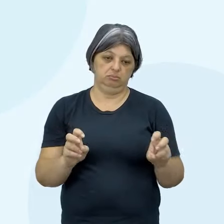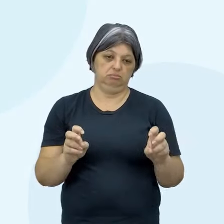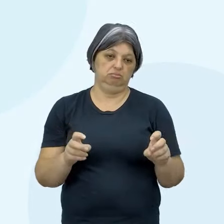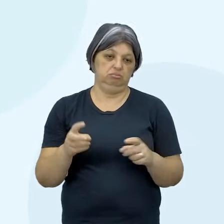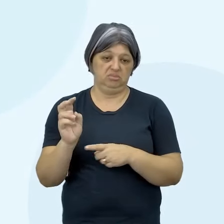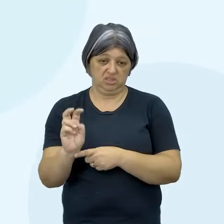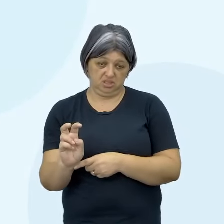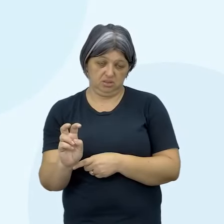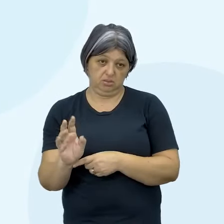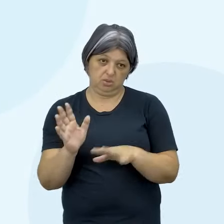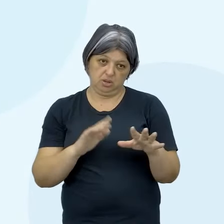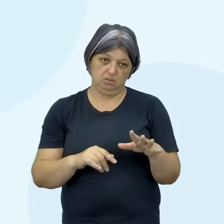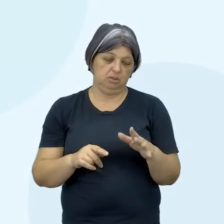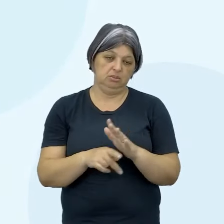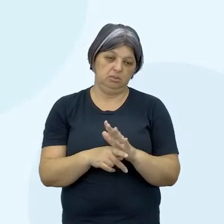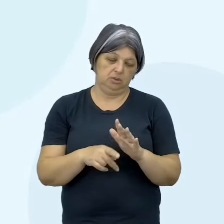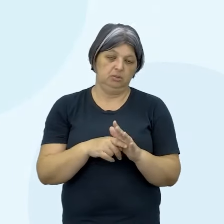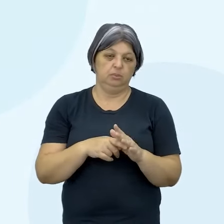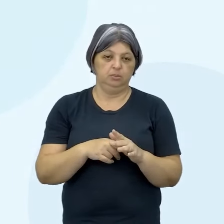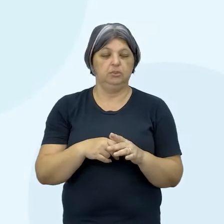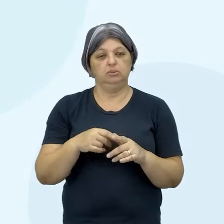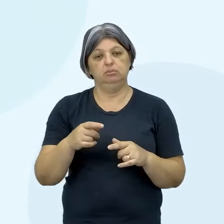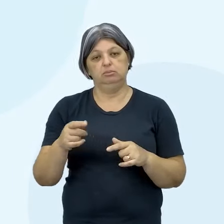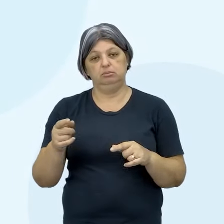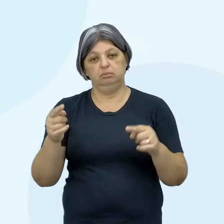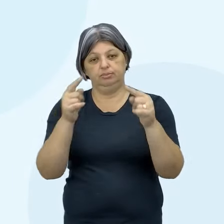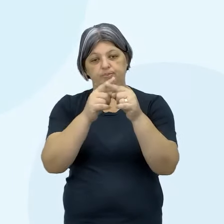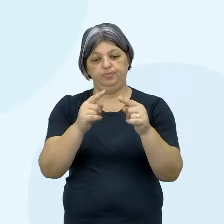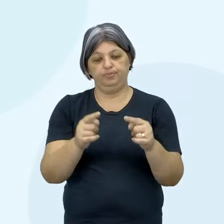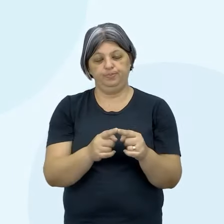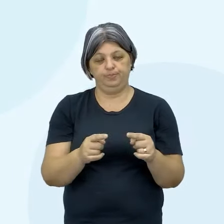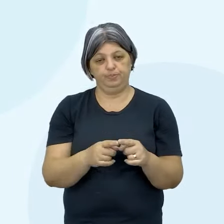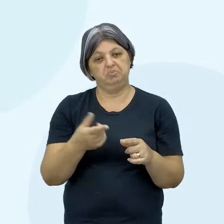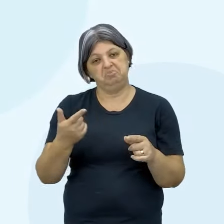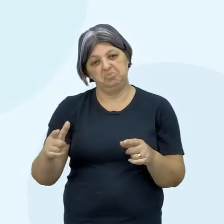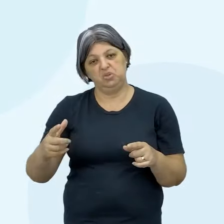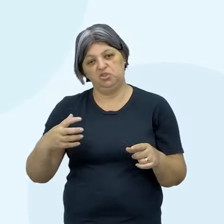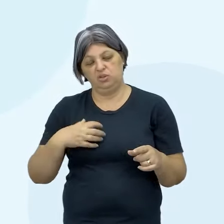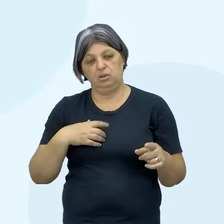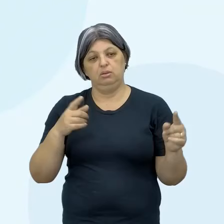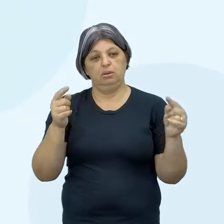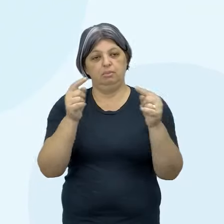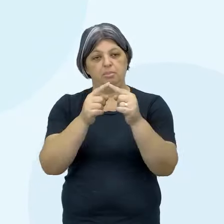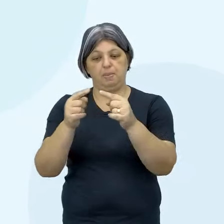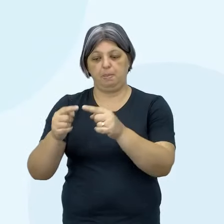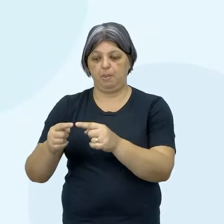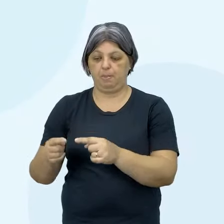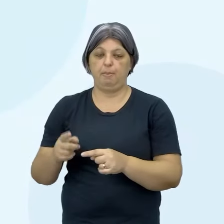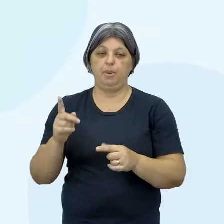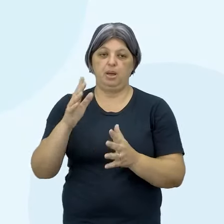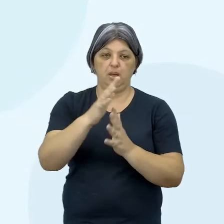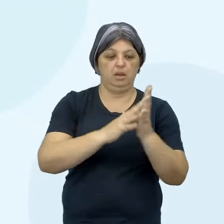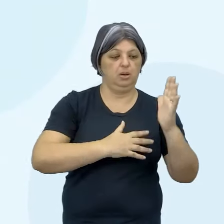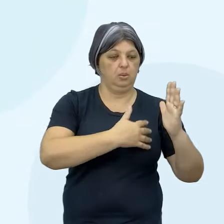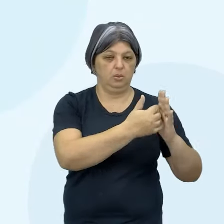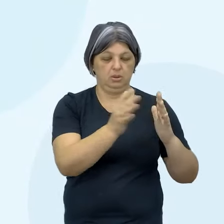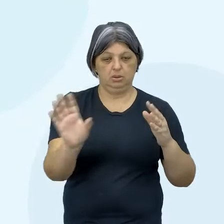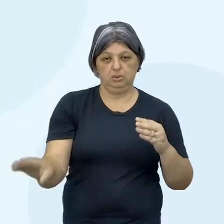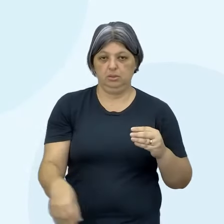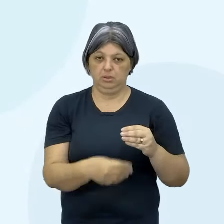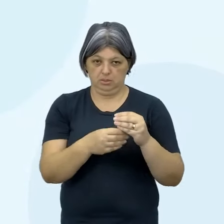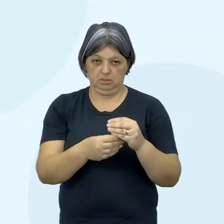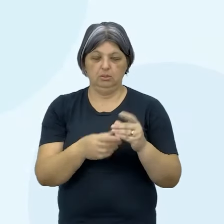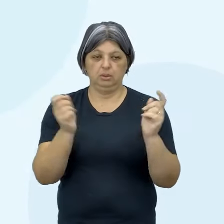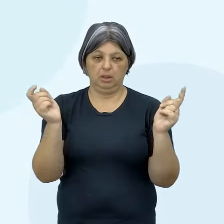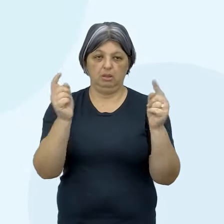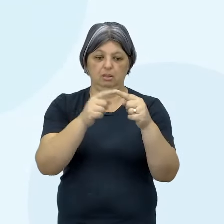é diretamente na horizontal, ele vai conseguir fazer essa conexão também de outras formas, por isso que chama um quadro integrador, é tudo integrado.